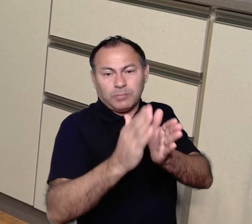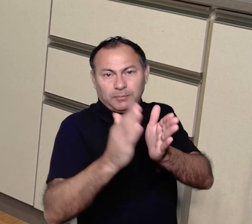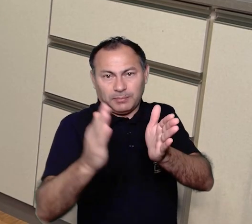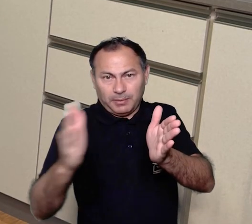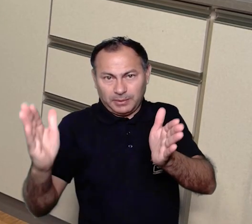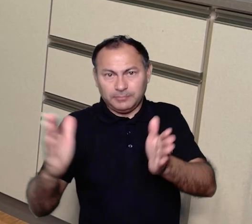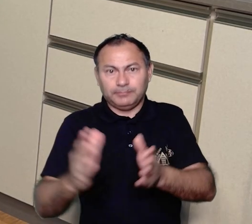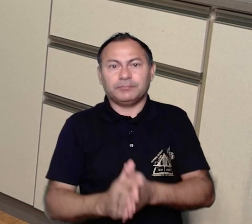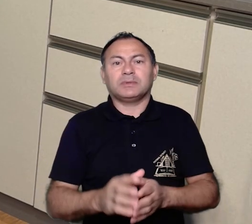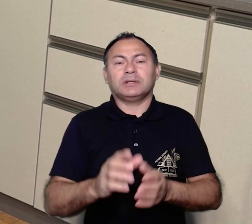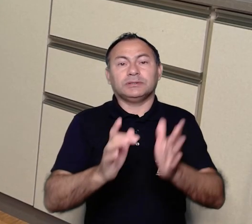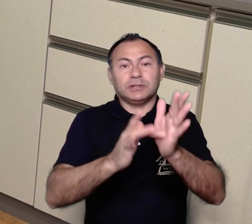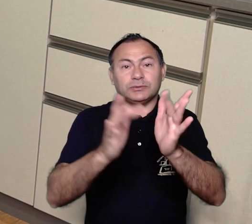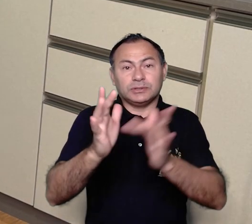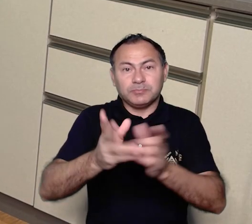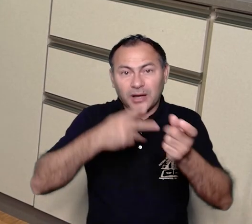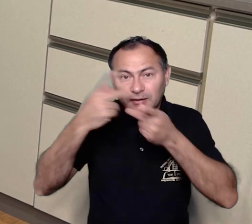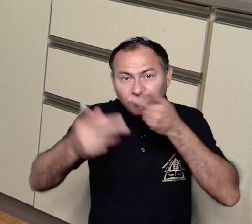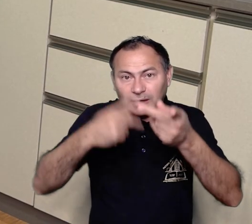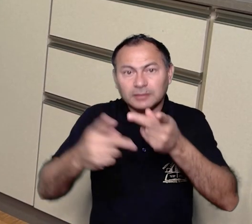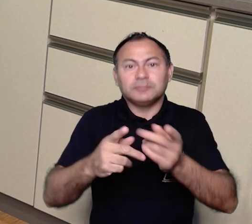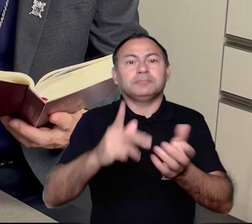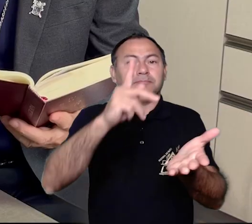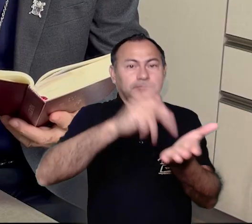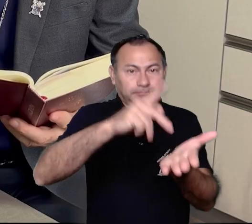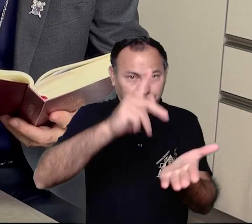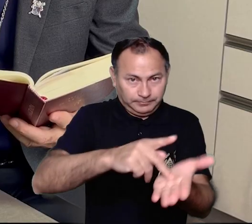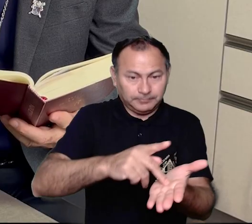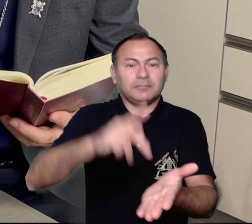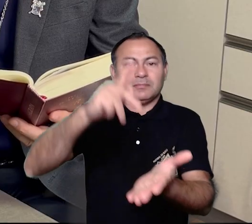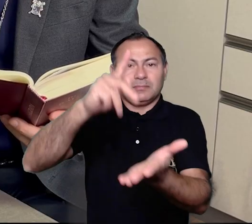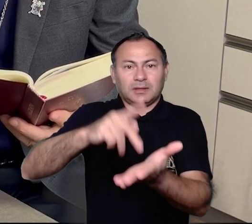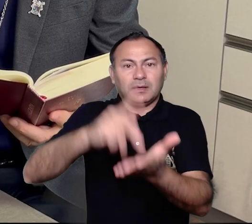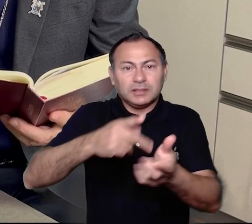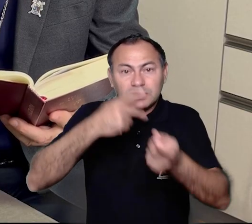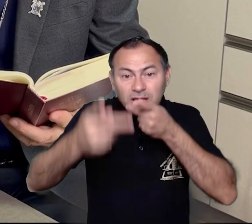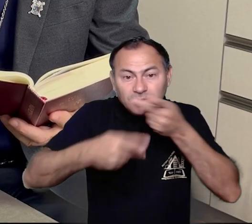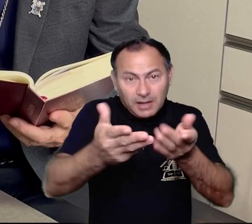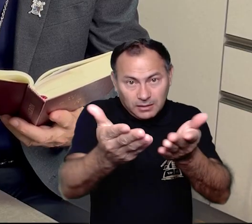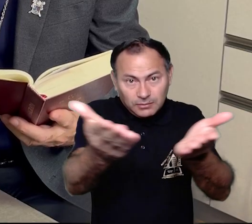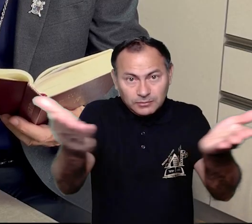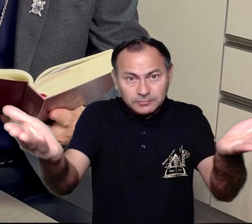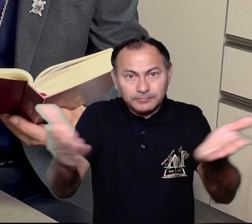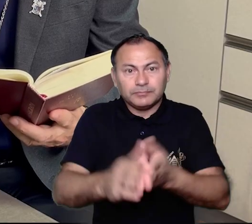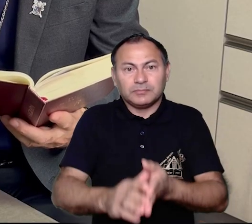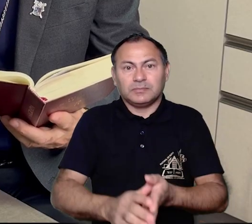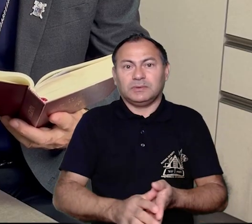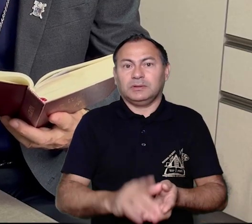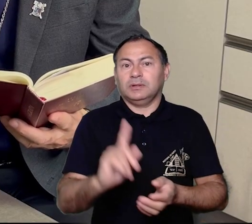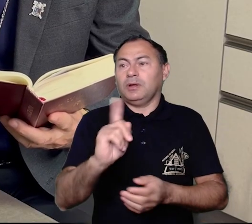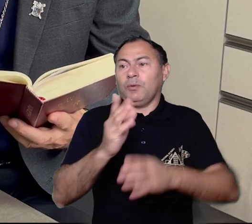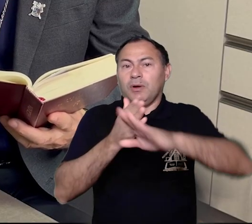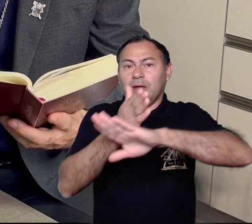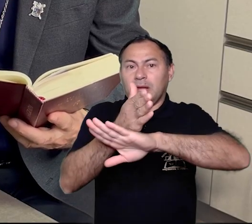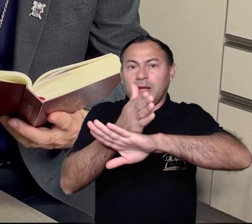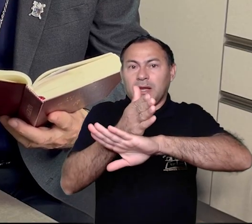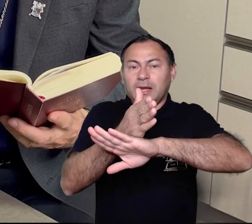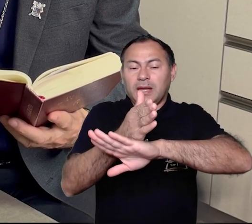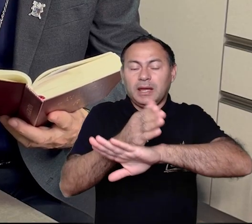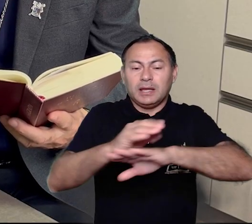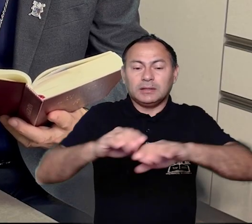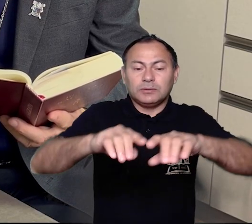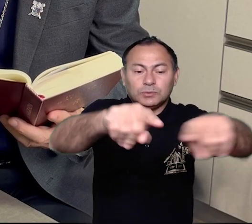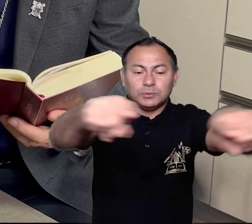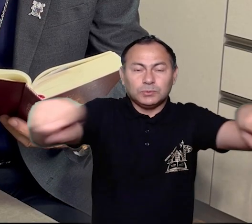seguintes. Assim diz Jesus: em verdade vos digo, quem não entra no redil